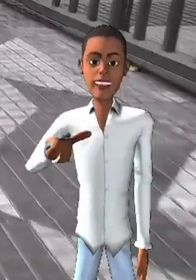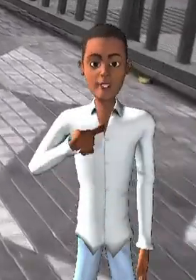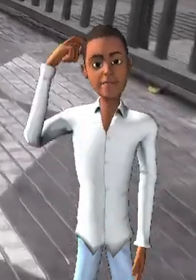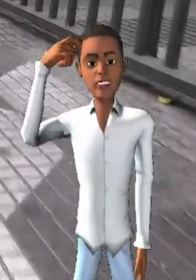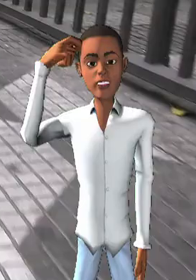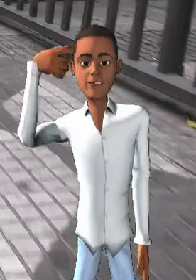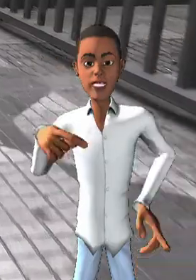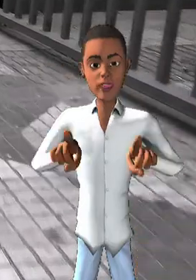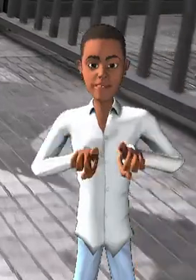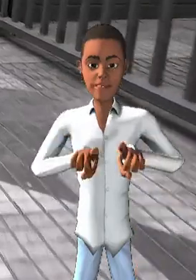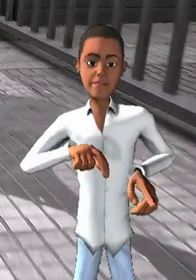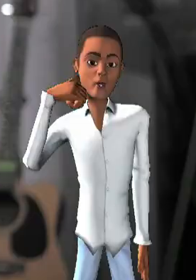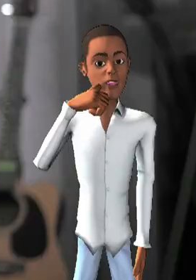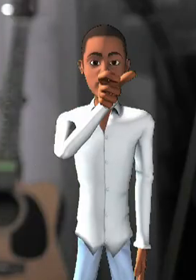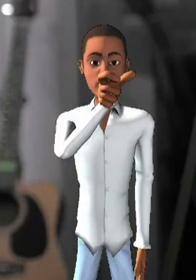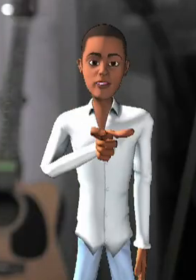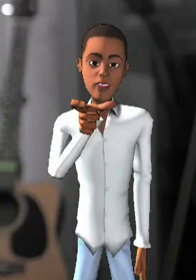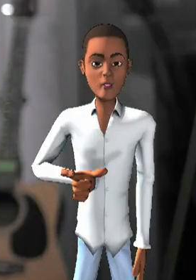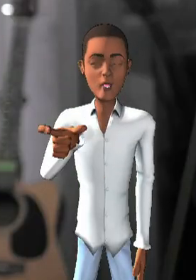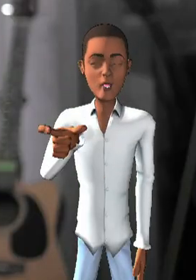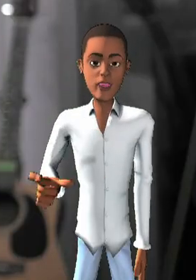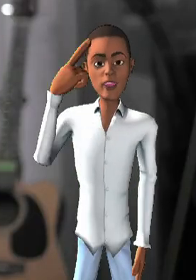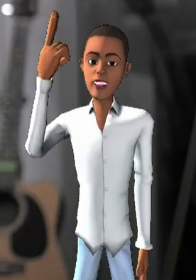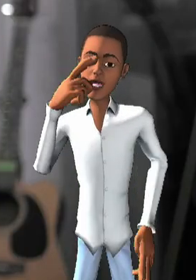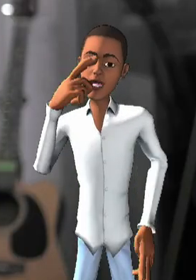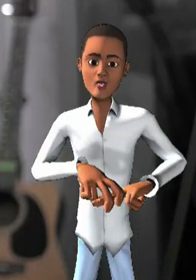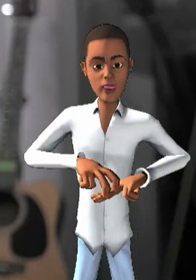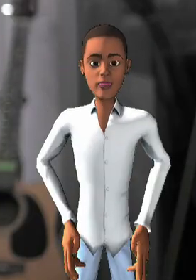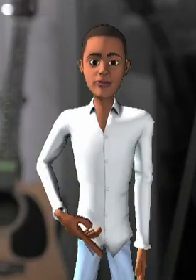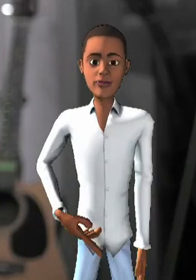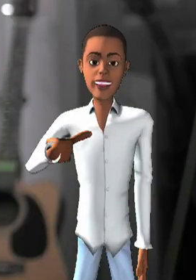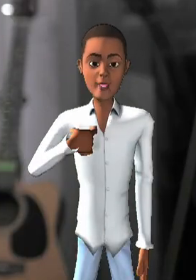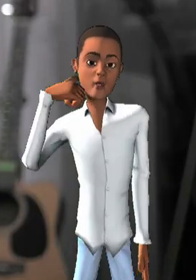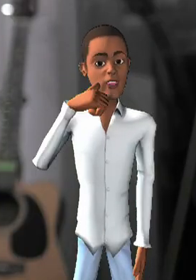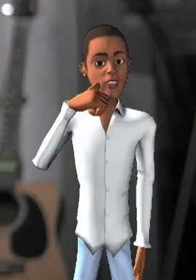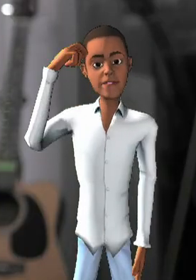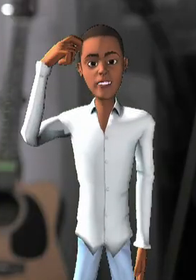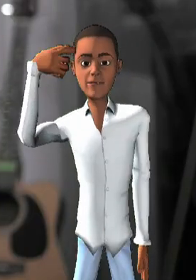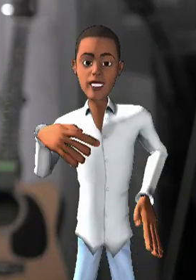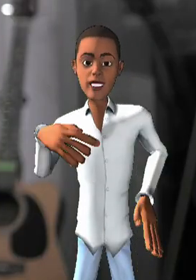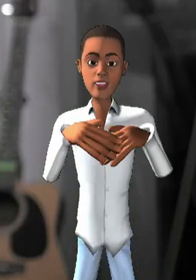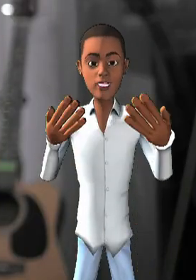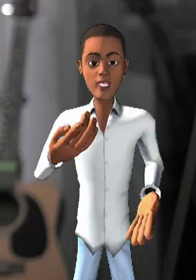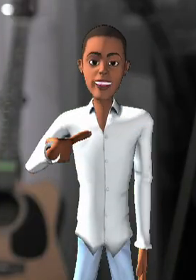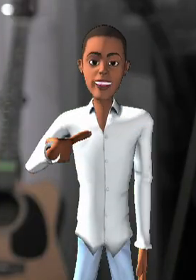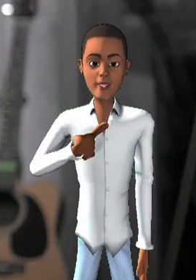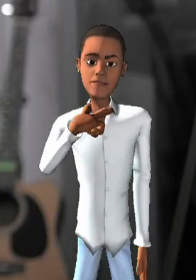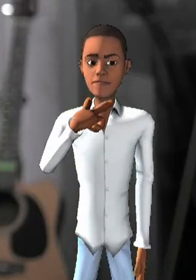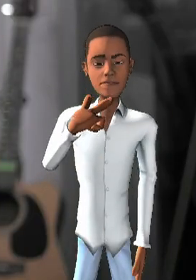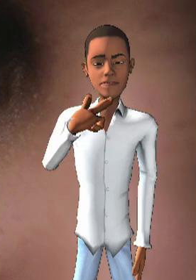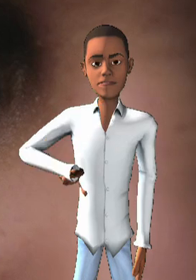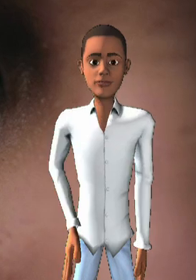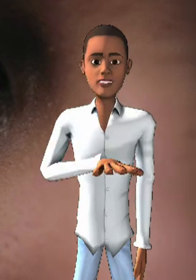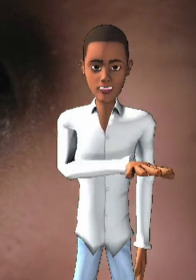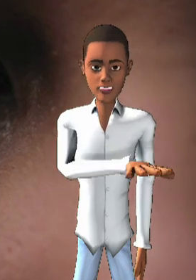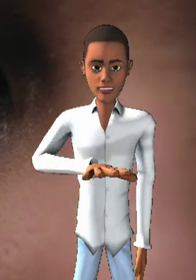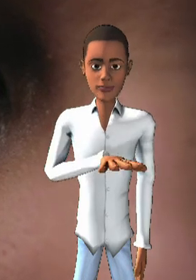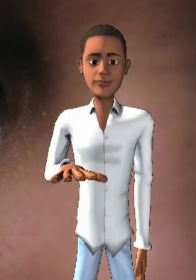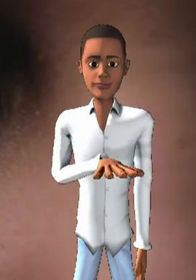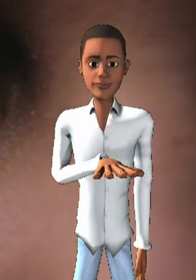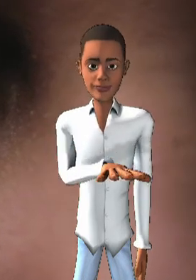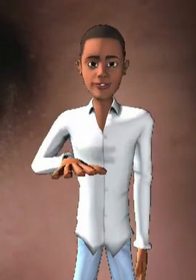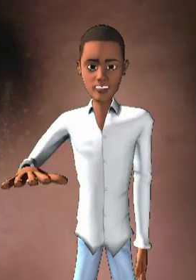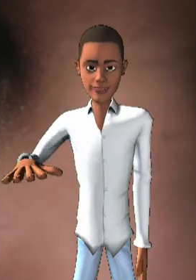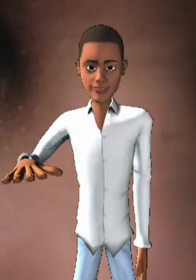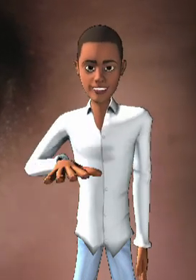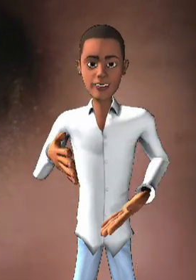por ser negra e por ser mulher. Já parte do pressuposto de que, como eu sendo uma mulher negra, eu não poderia, né, ser desenvolvida